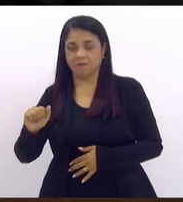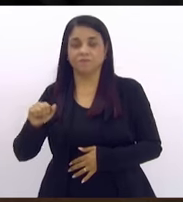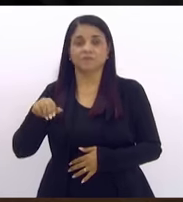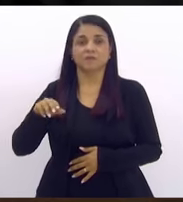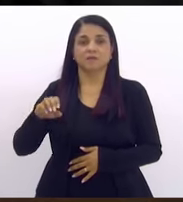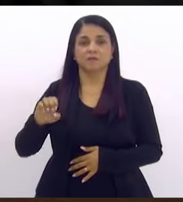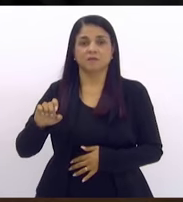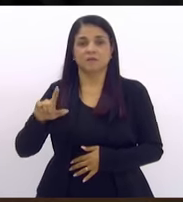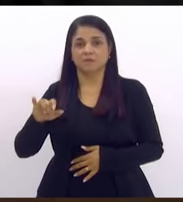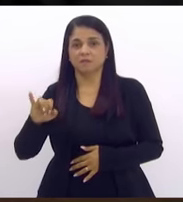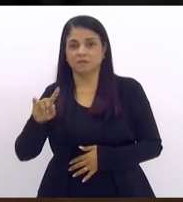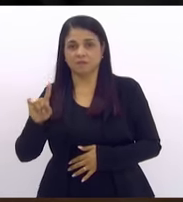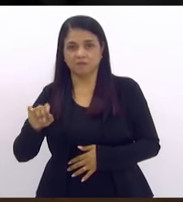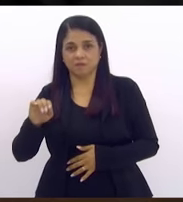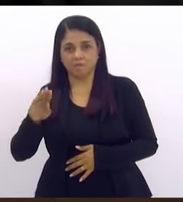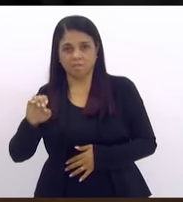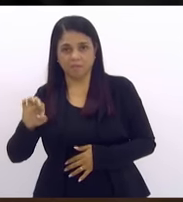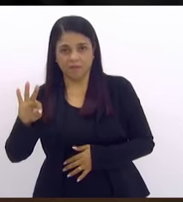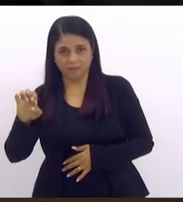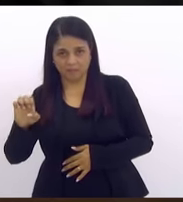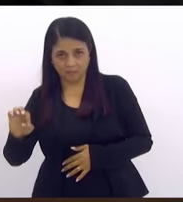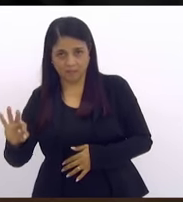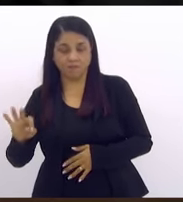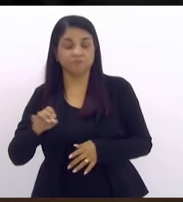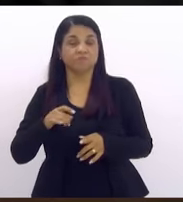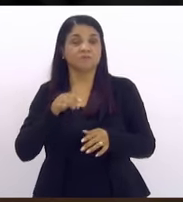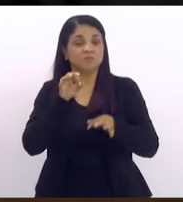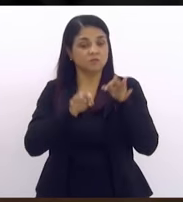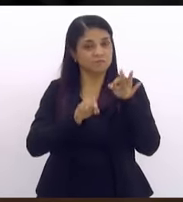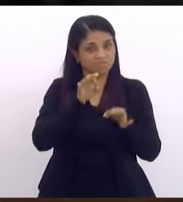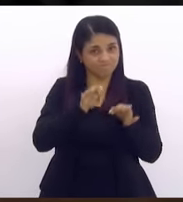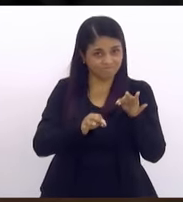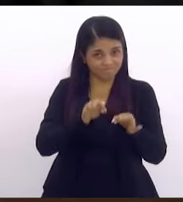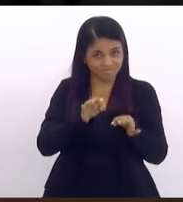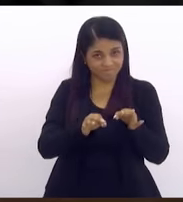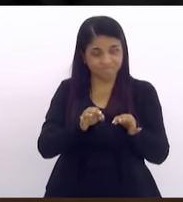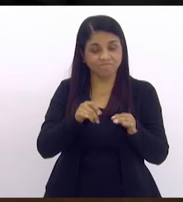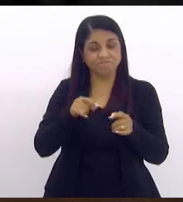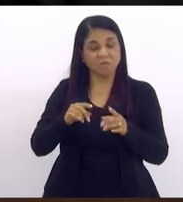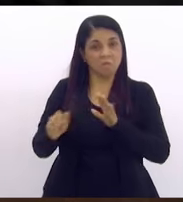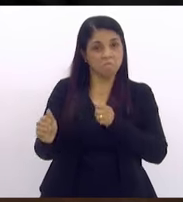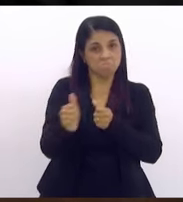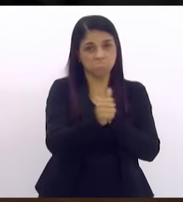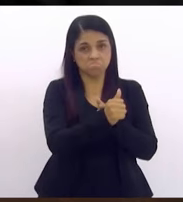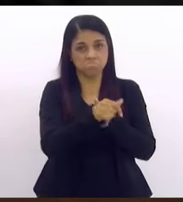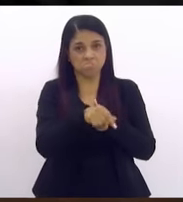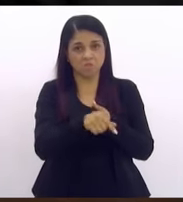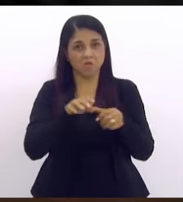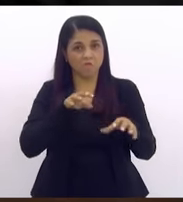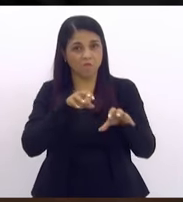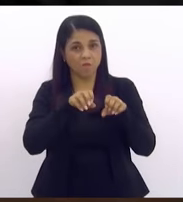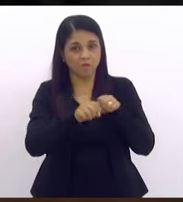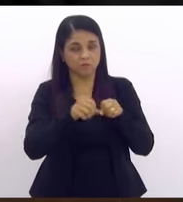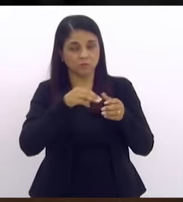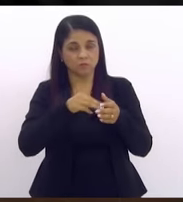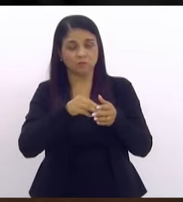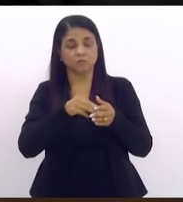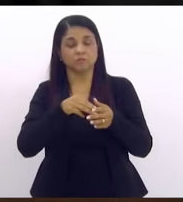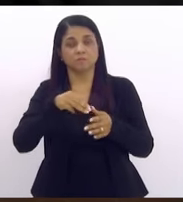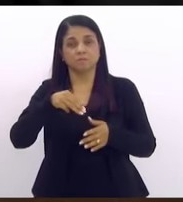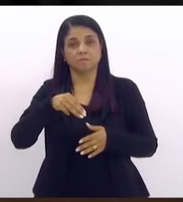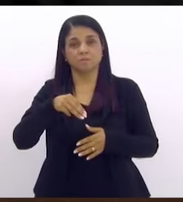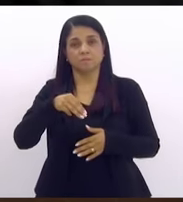abisa uma juíza com J maiúsculo que foi uma das precursoras da boa formação de magistrados no Rio de